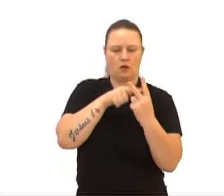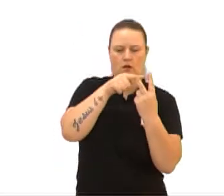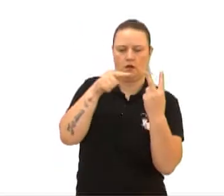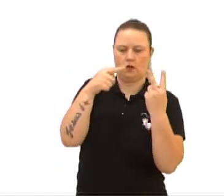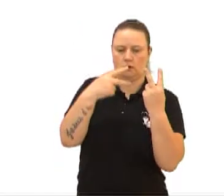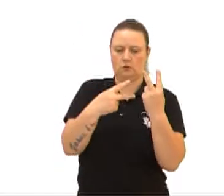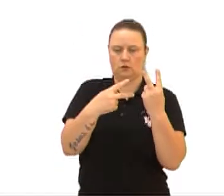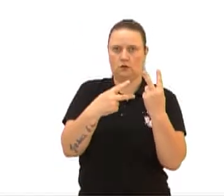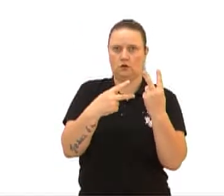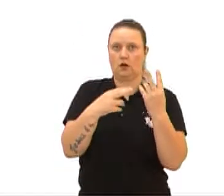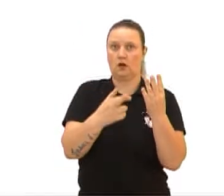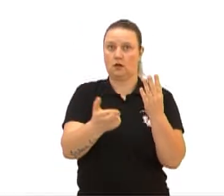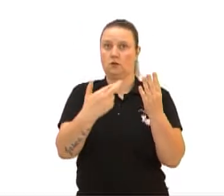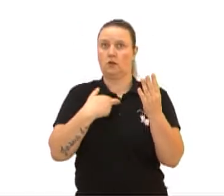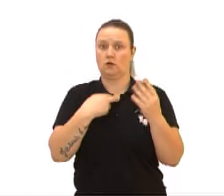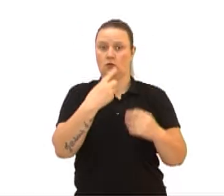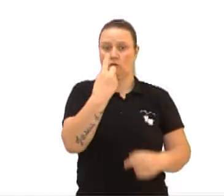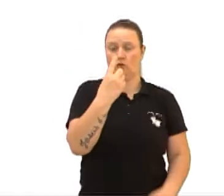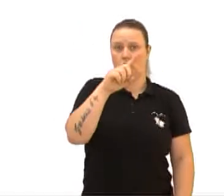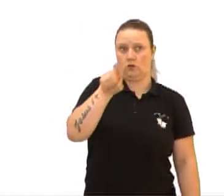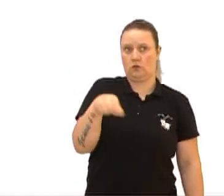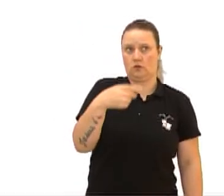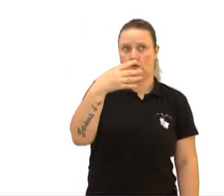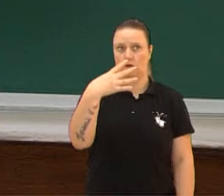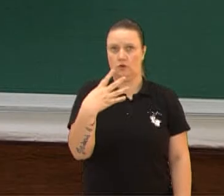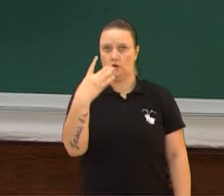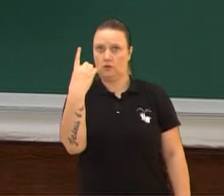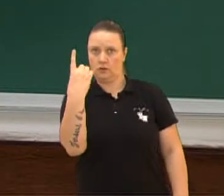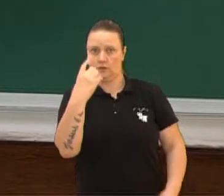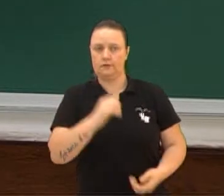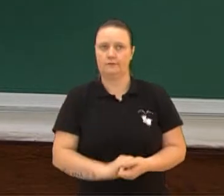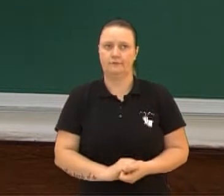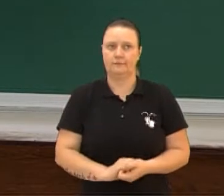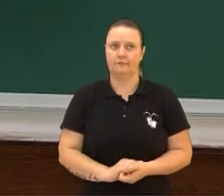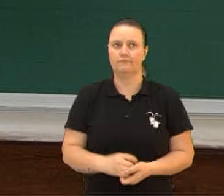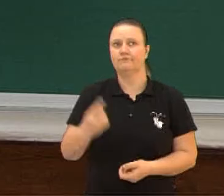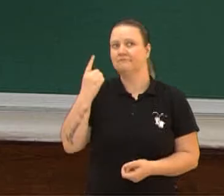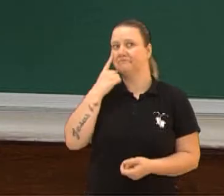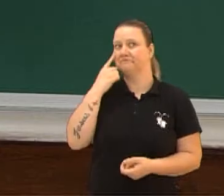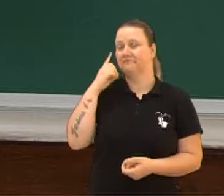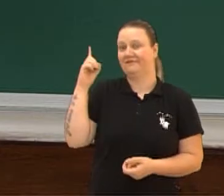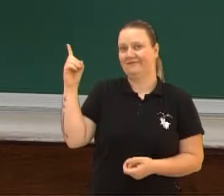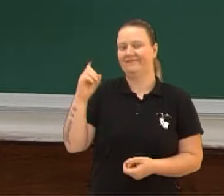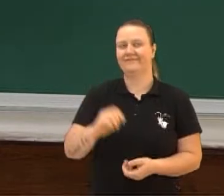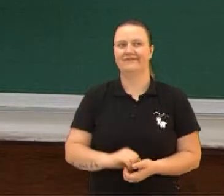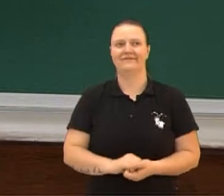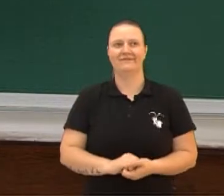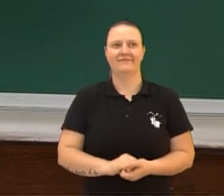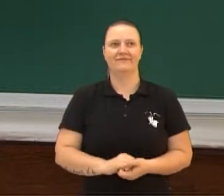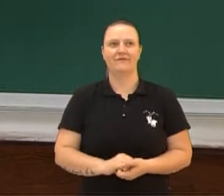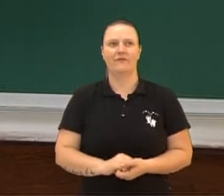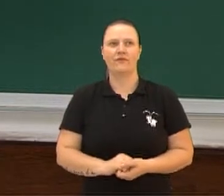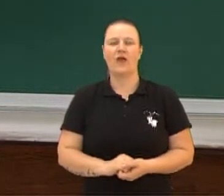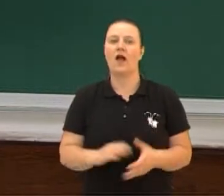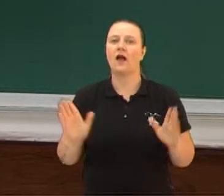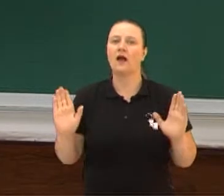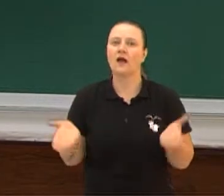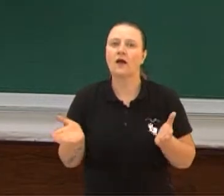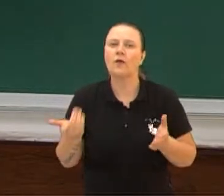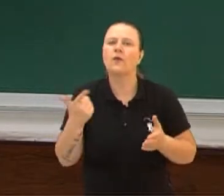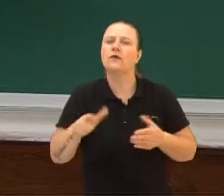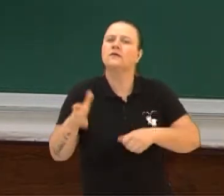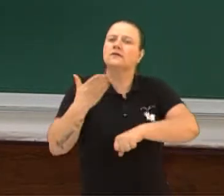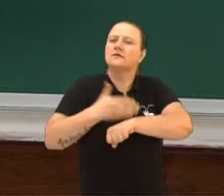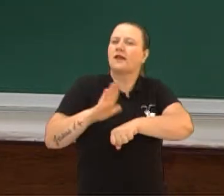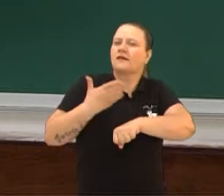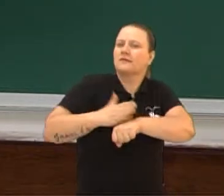de 1,41, confirmando o que a gente fez aqui na tela anterior. Tá? Então vamos fazer um